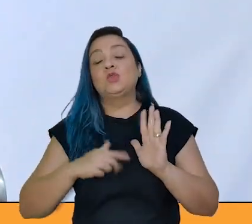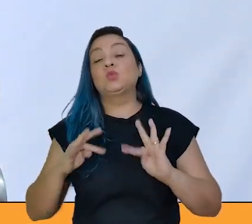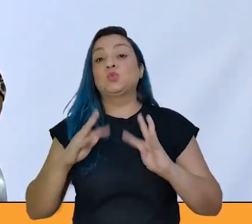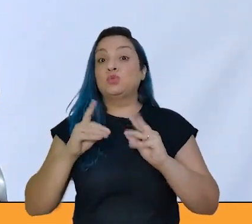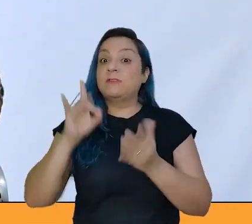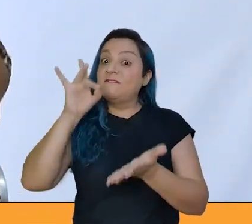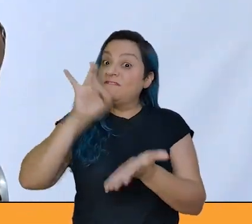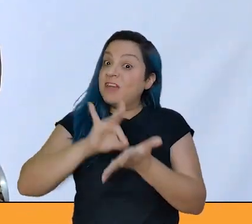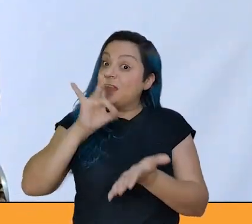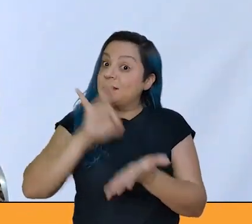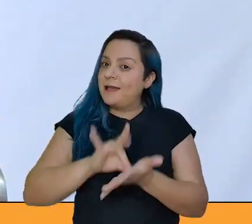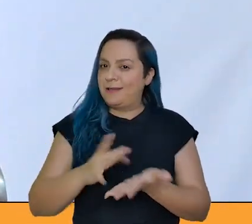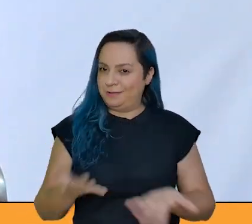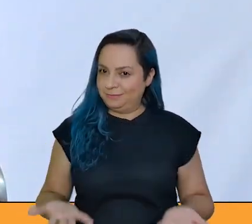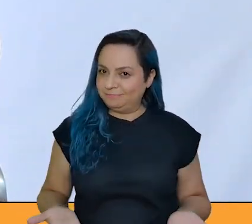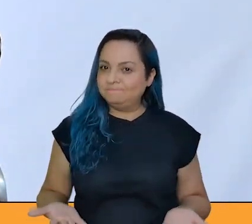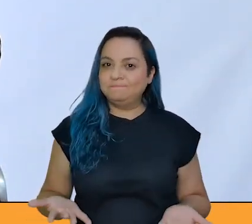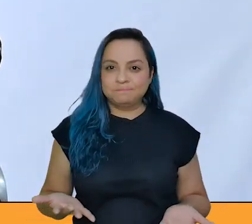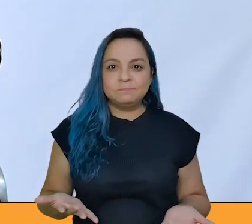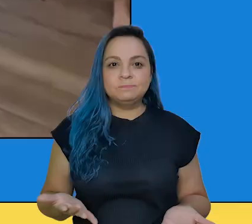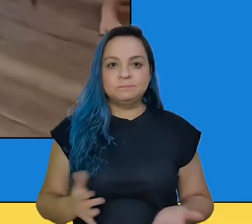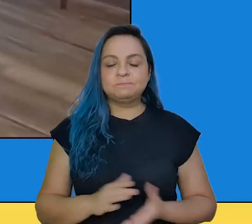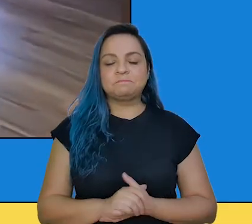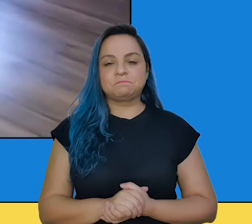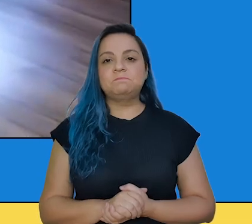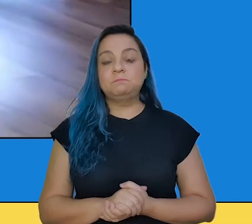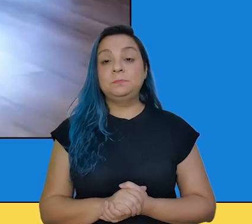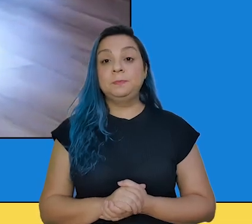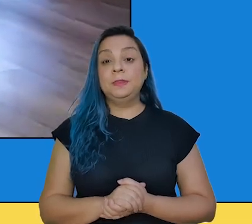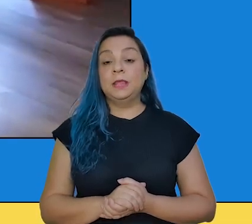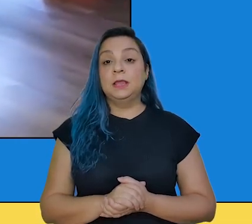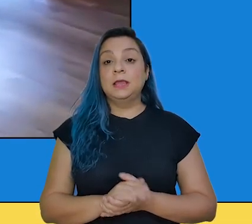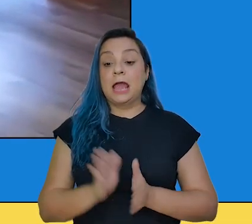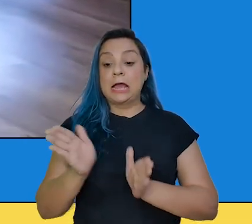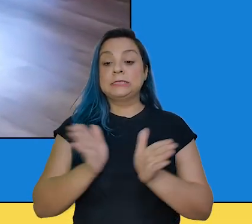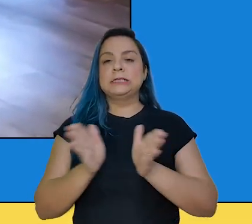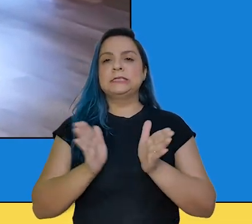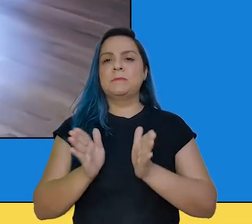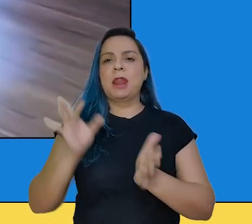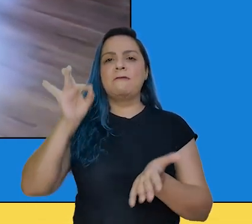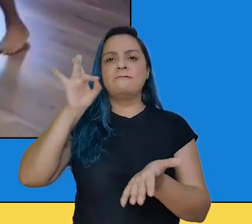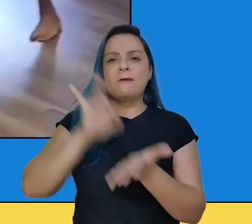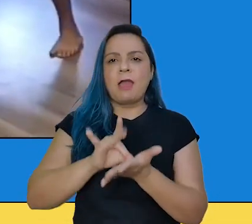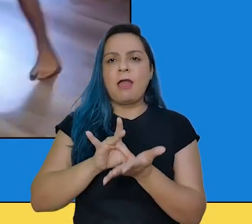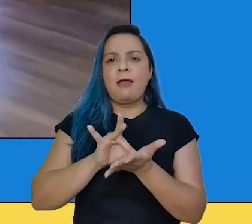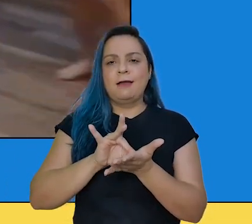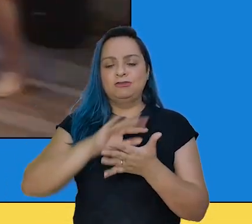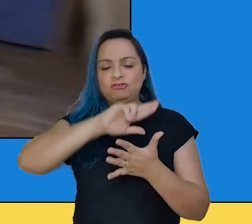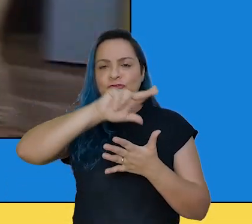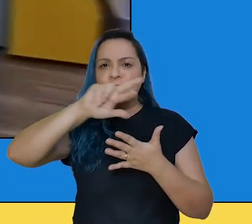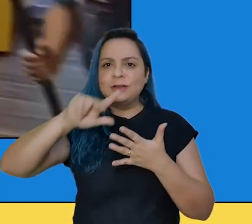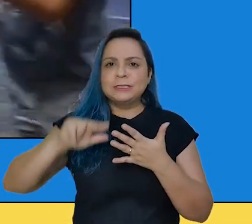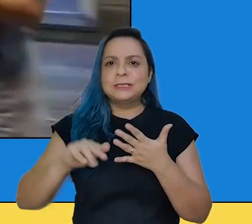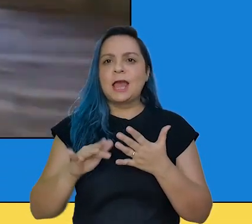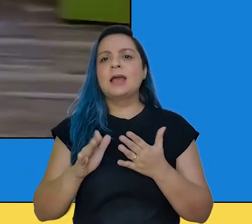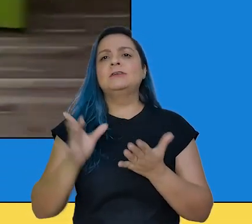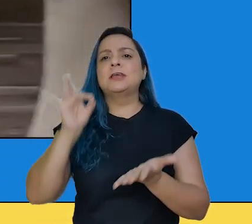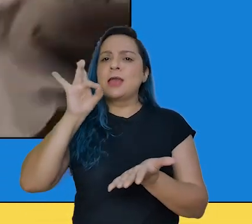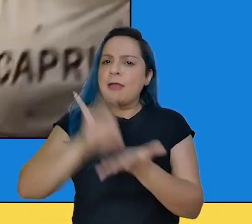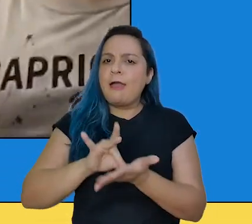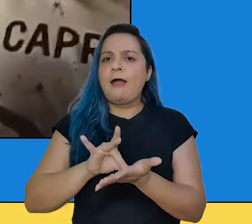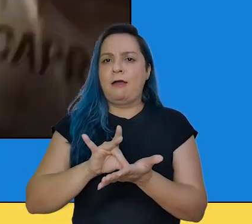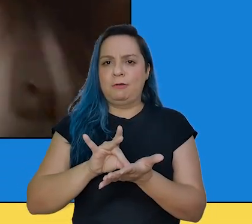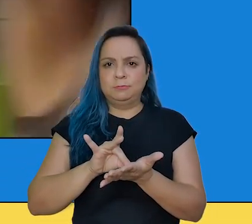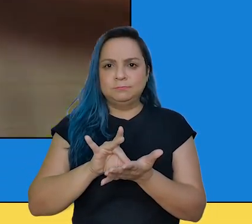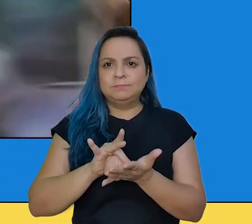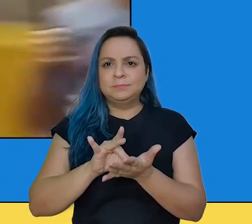real, pluralidade real. Vídeo colorido. Em um estúdio, crianças seguram real, bastões de uma madeira e diversidade dançam. real, para além